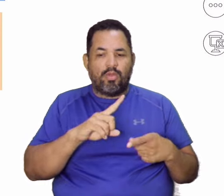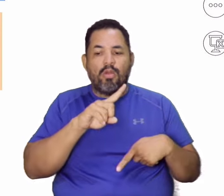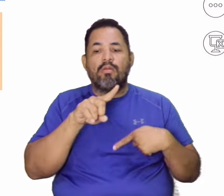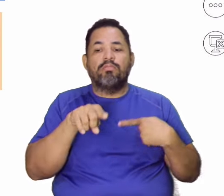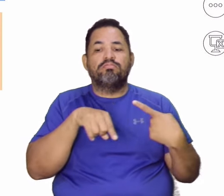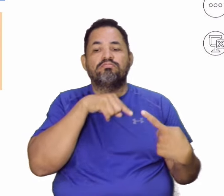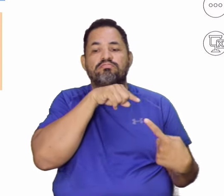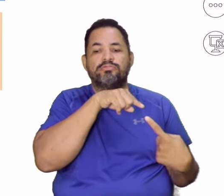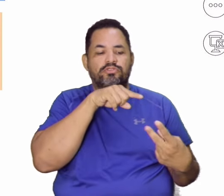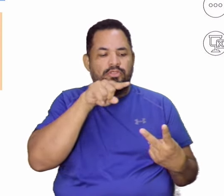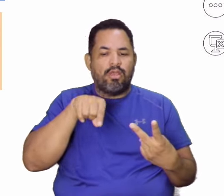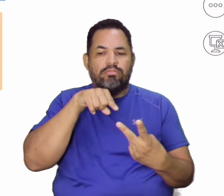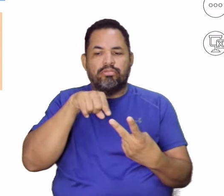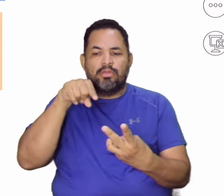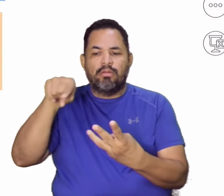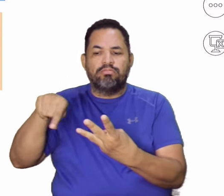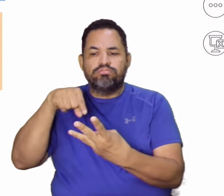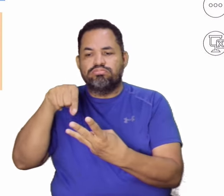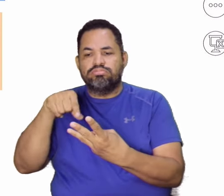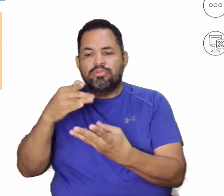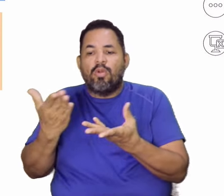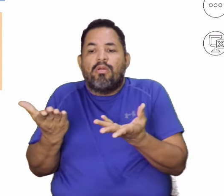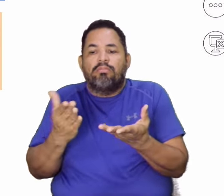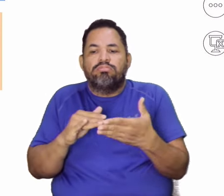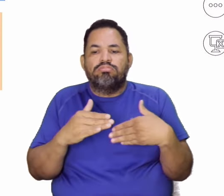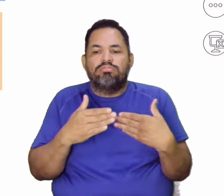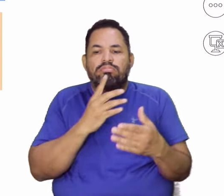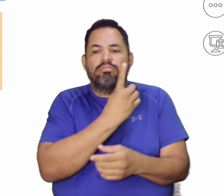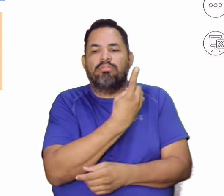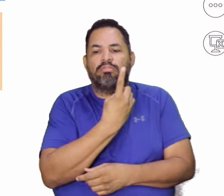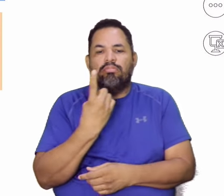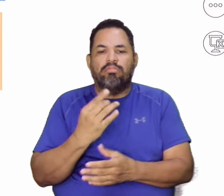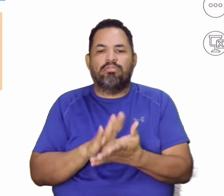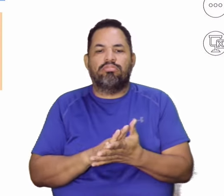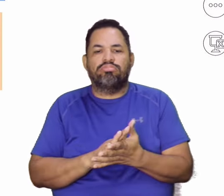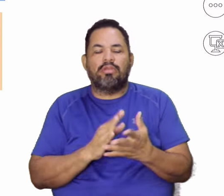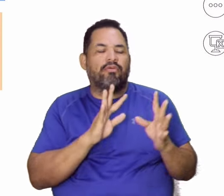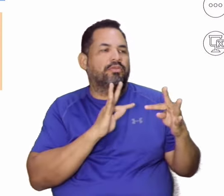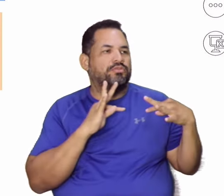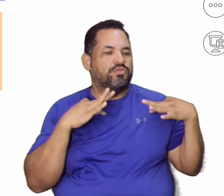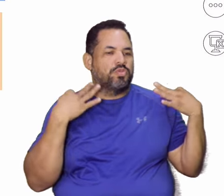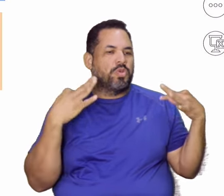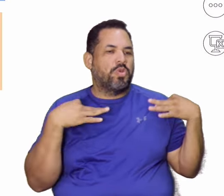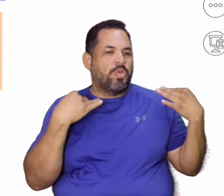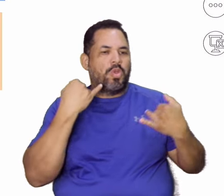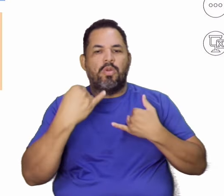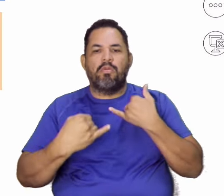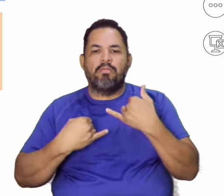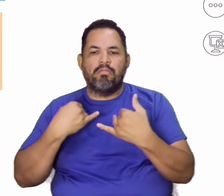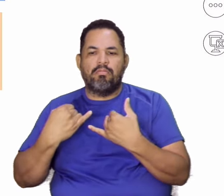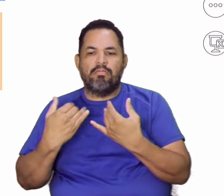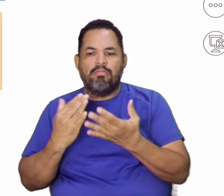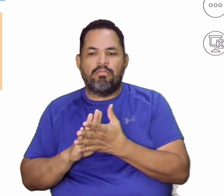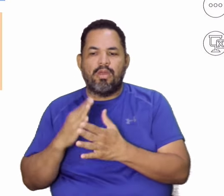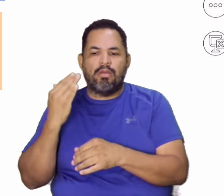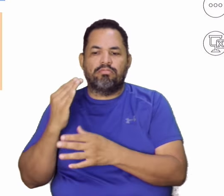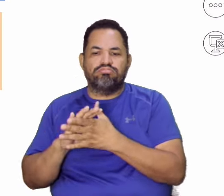Quais são os os objetivos a serem alcançados são fins turísticos recreativos